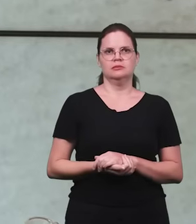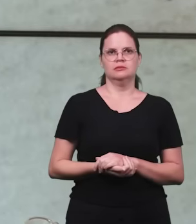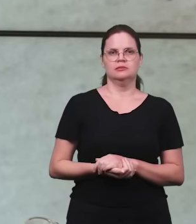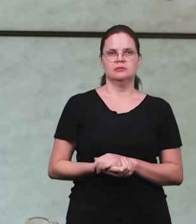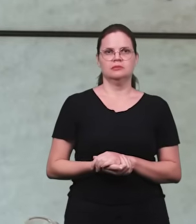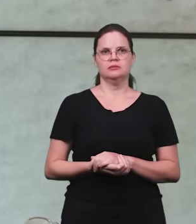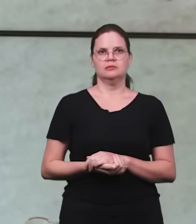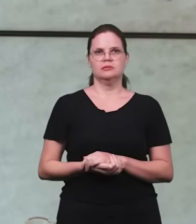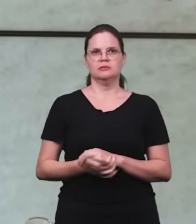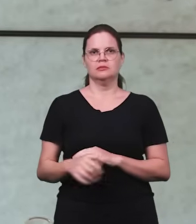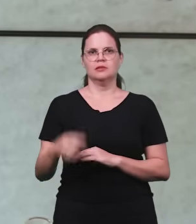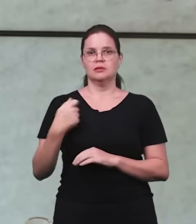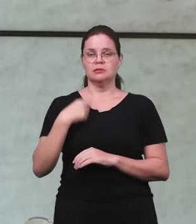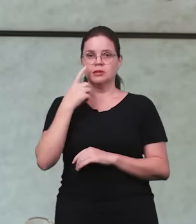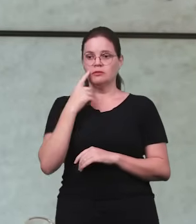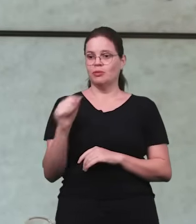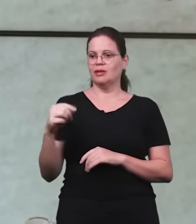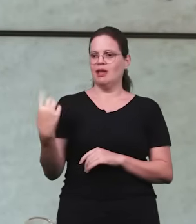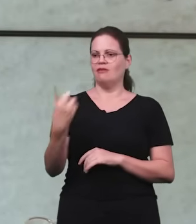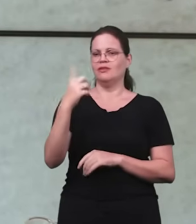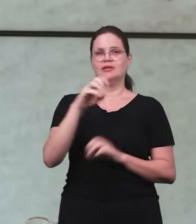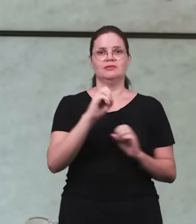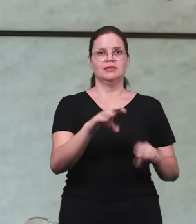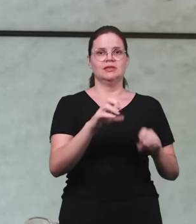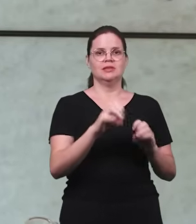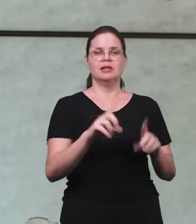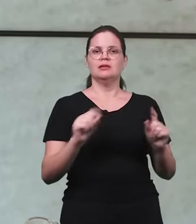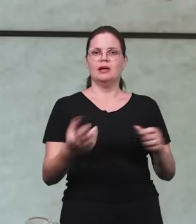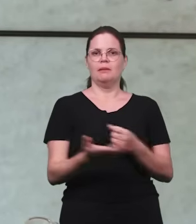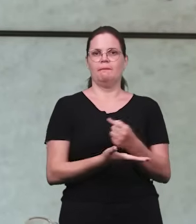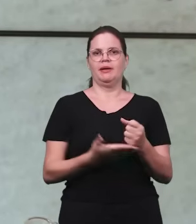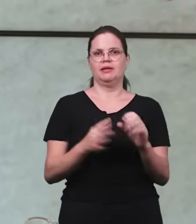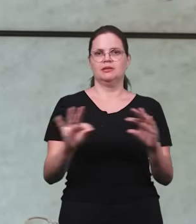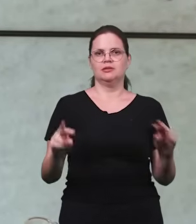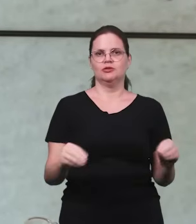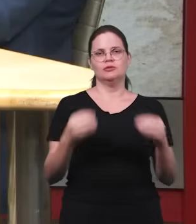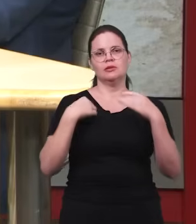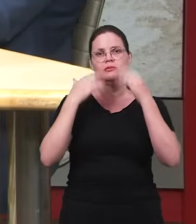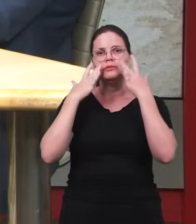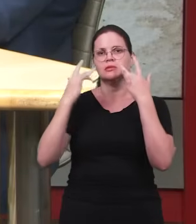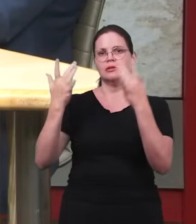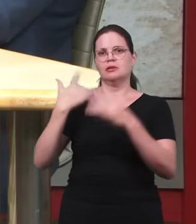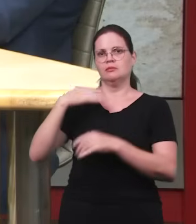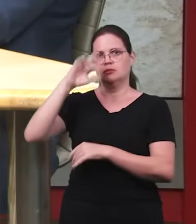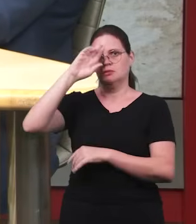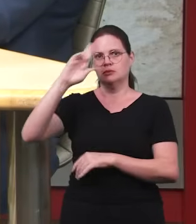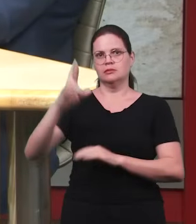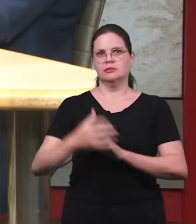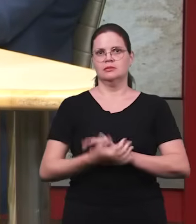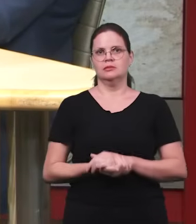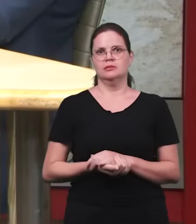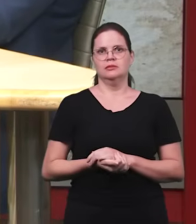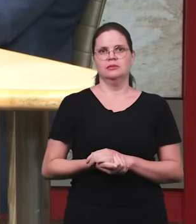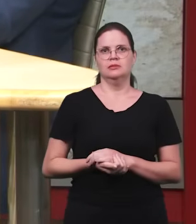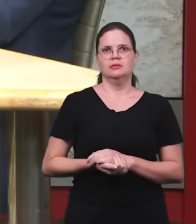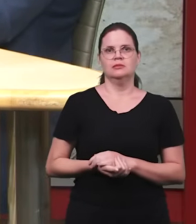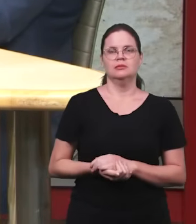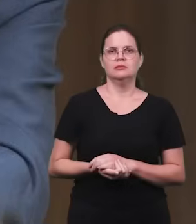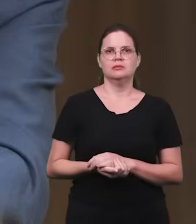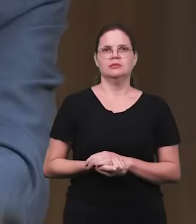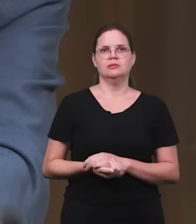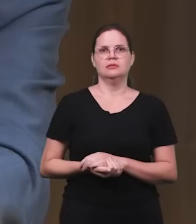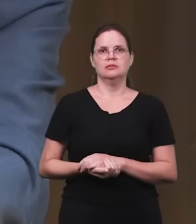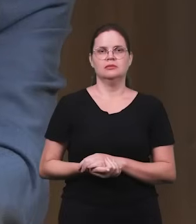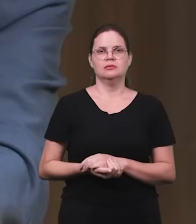na parte, né, daquilo que Davi estava ensinando, que é a essência de tudo, né? Que é o temor. Que é o temor. Então aqui chegamos a esse ponto, acho que é o